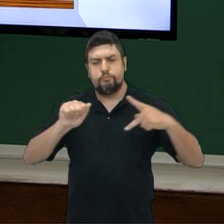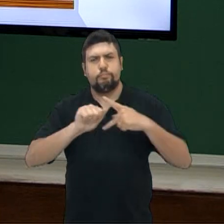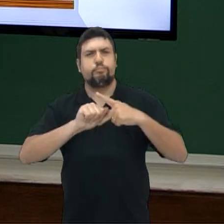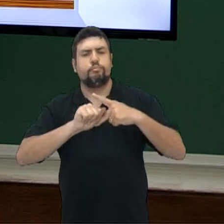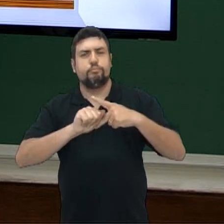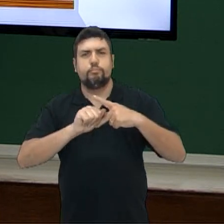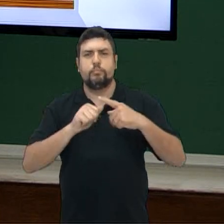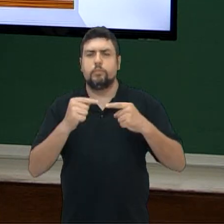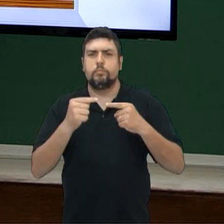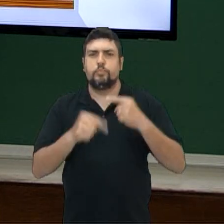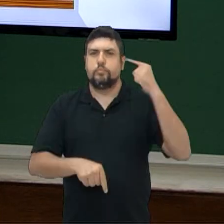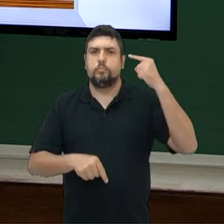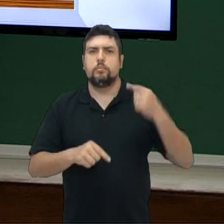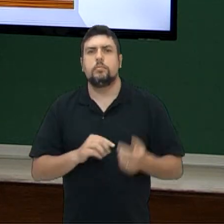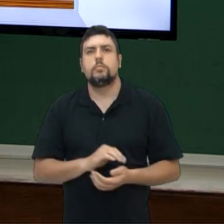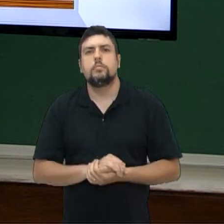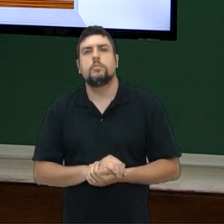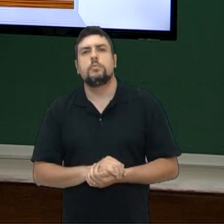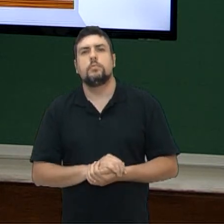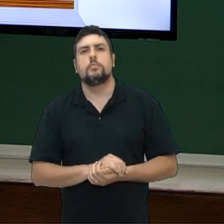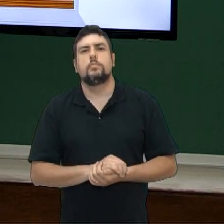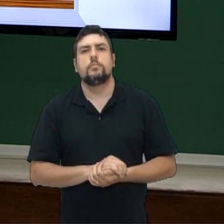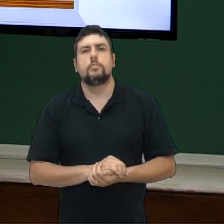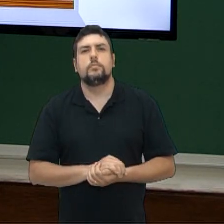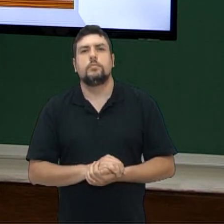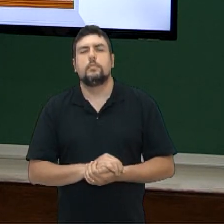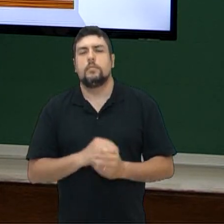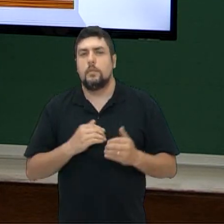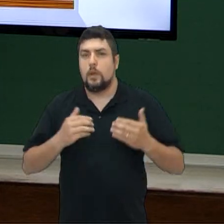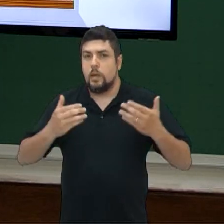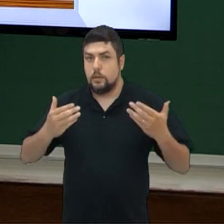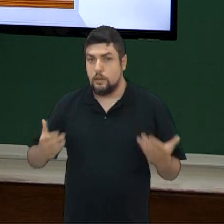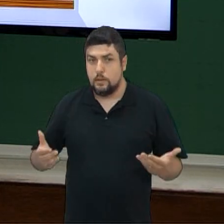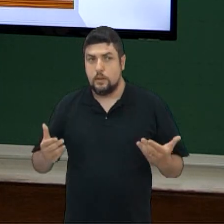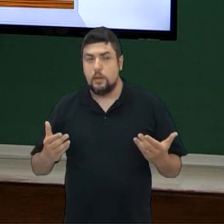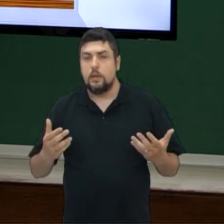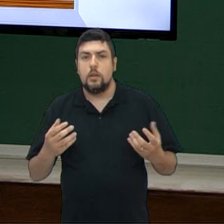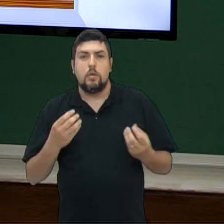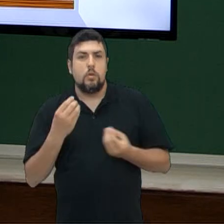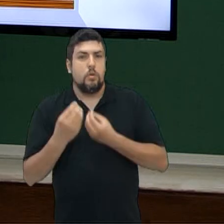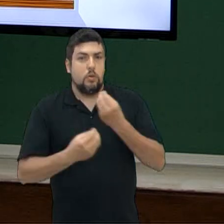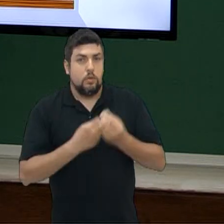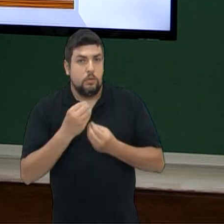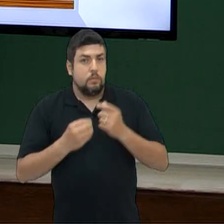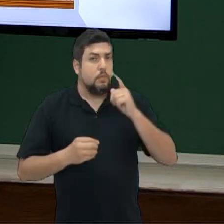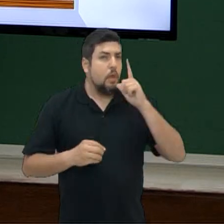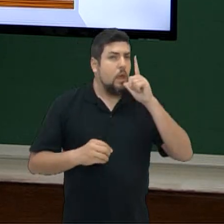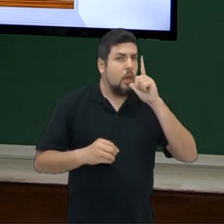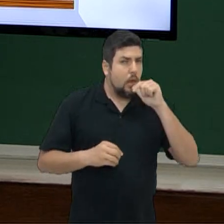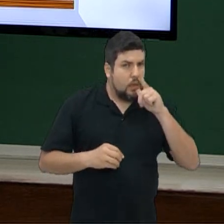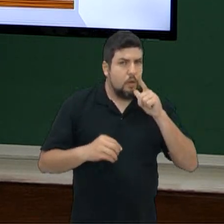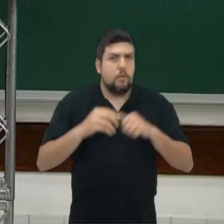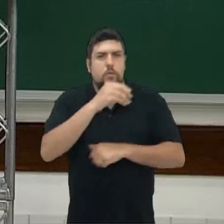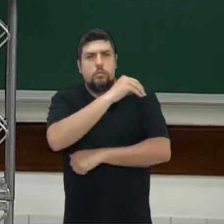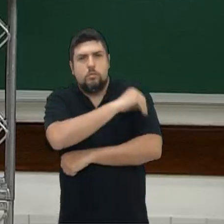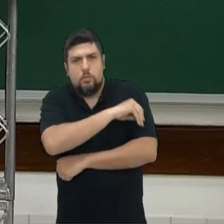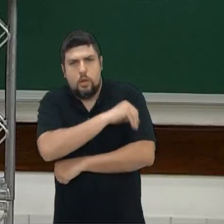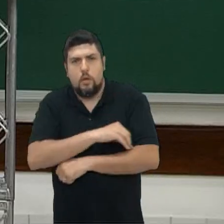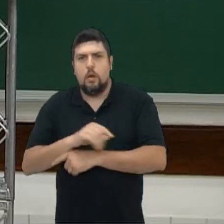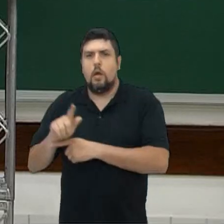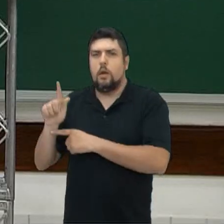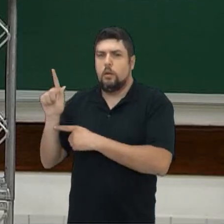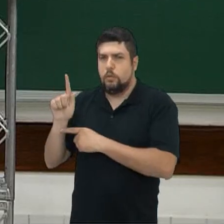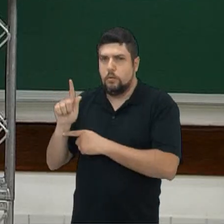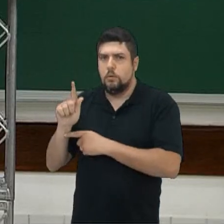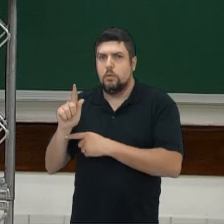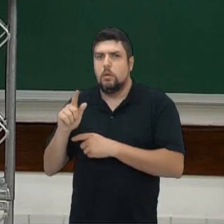para vocês, essa questão do semelhante dissolve semelhante. Inclusive, essa questão da água, da gasolina e do álcool, é feito aquele